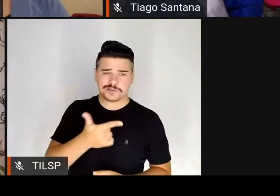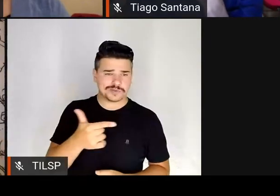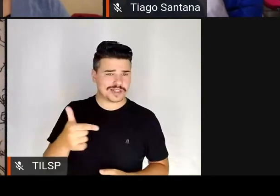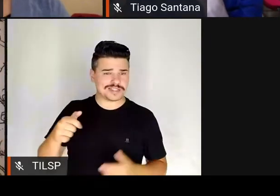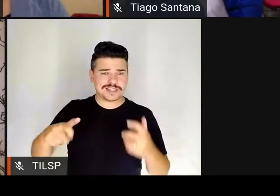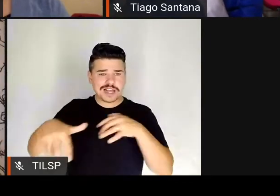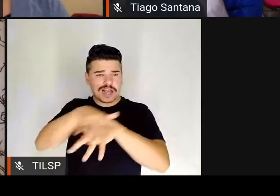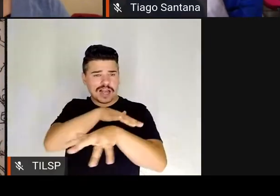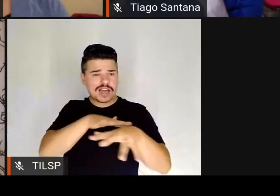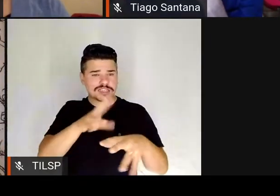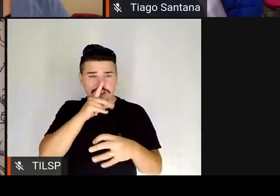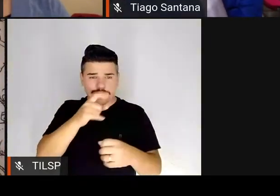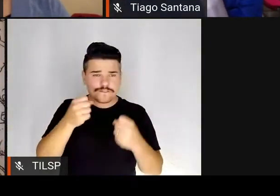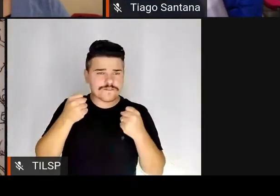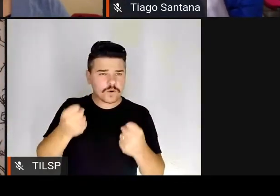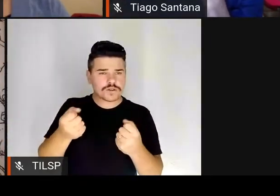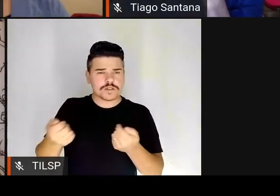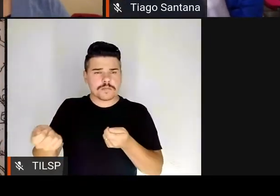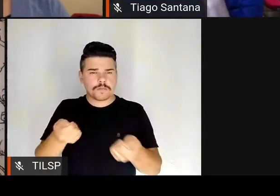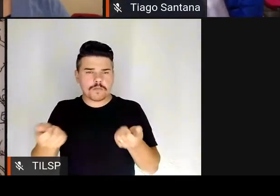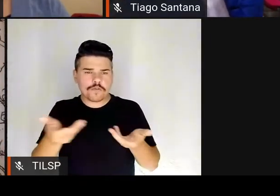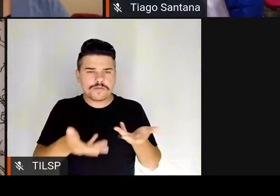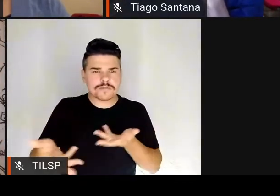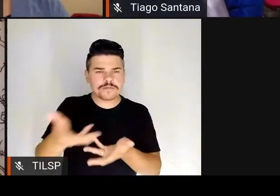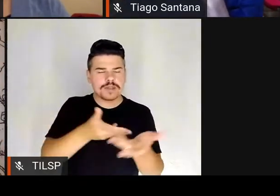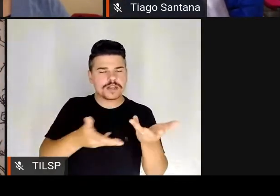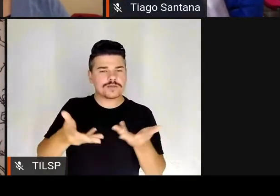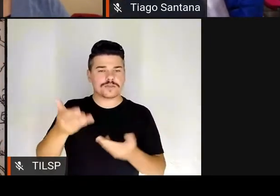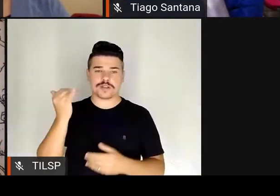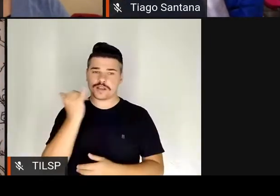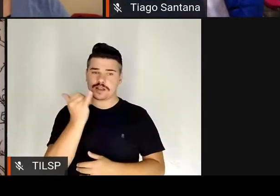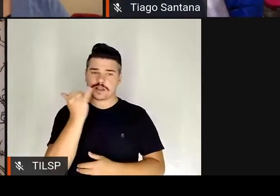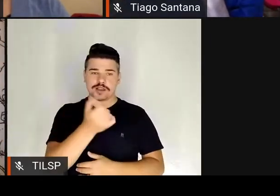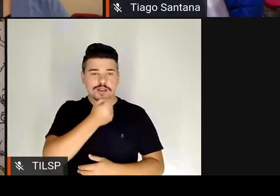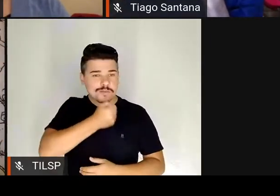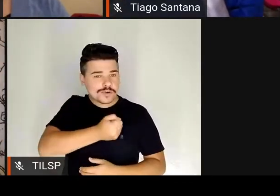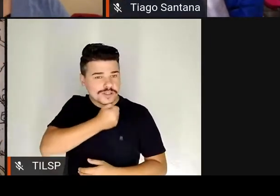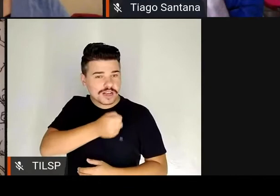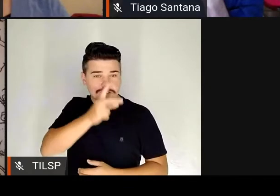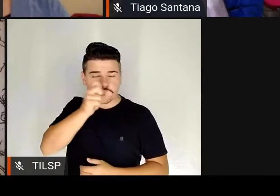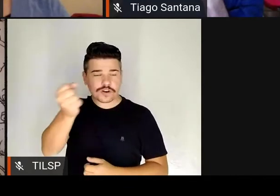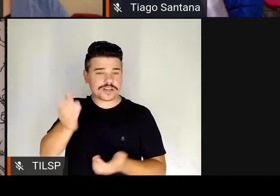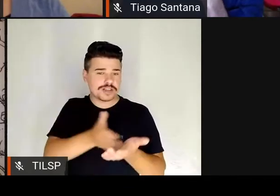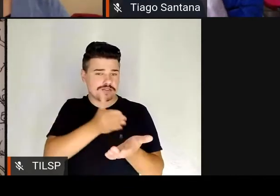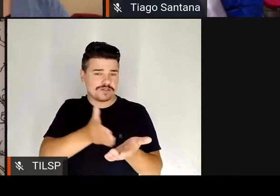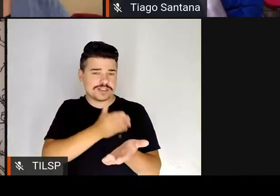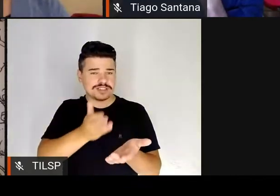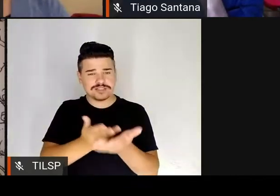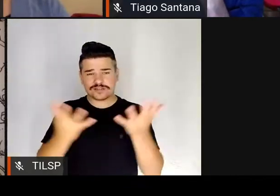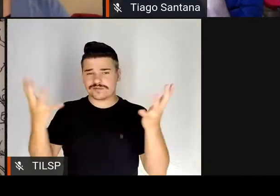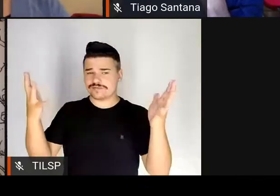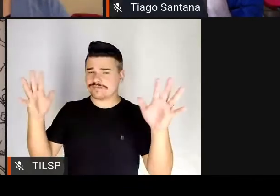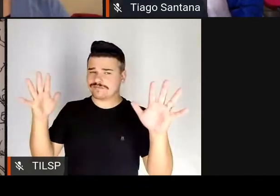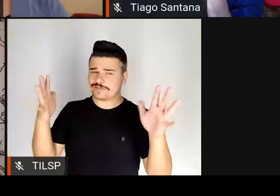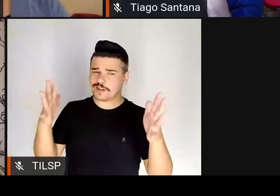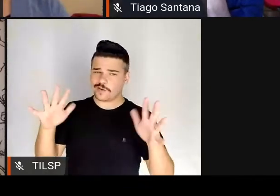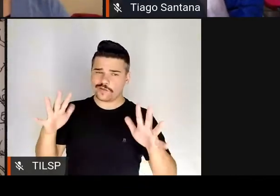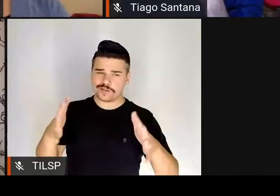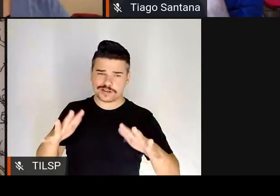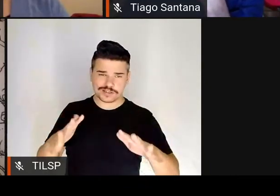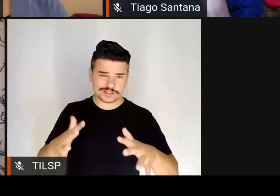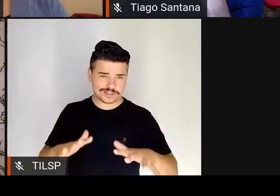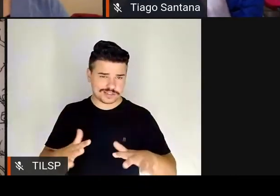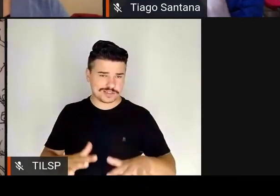esse fôlego para grandes reportagens. Infelizmente, as grandes revistas estão naufragando, e,